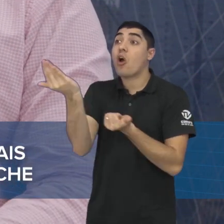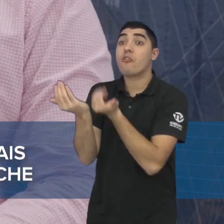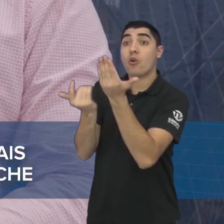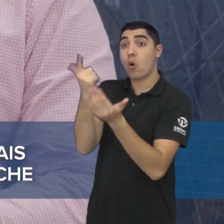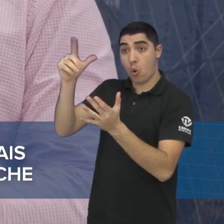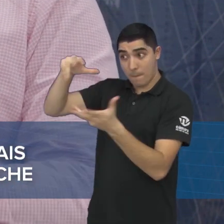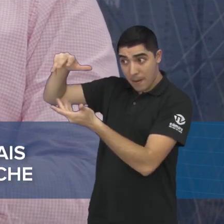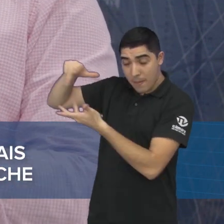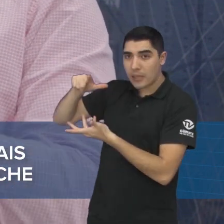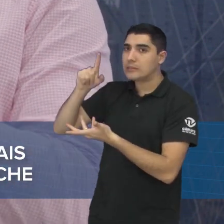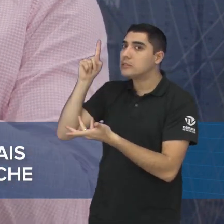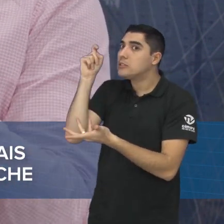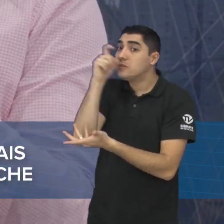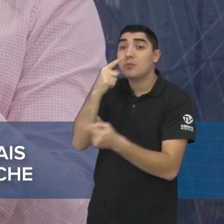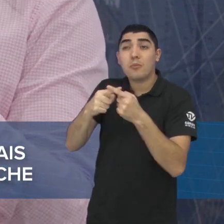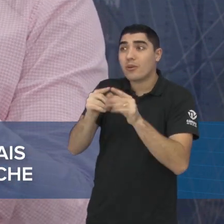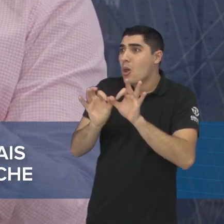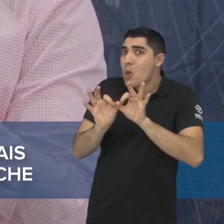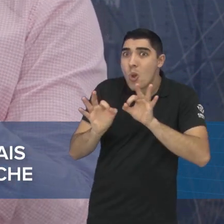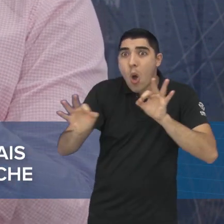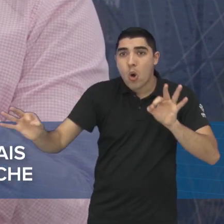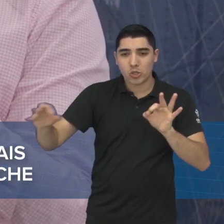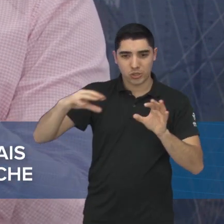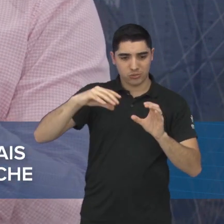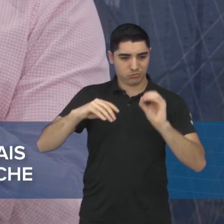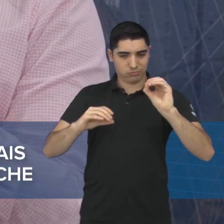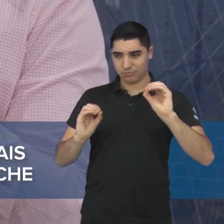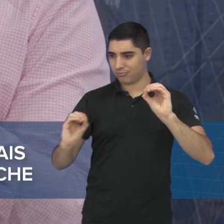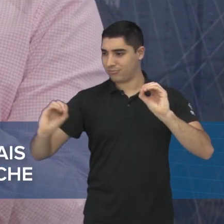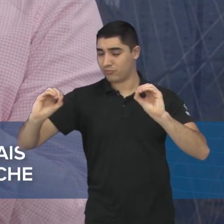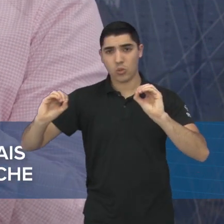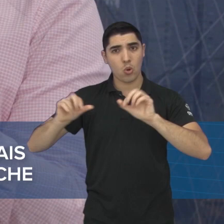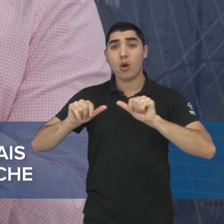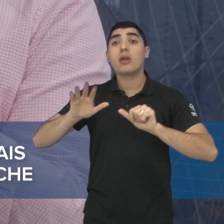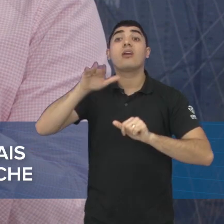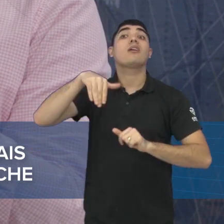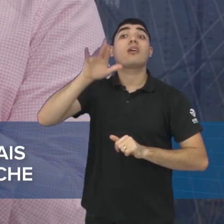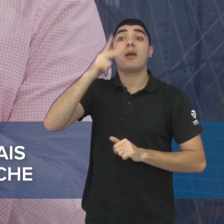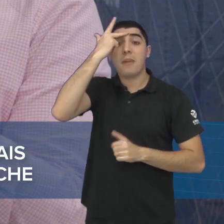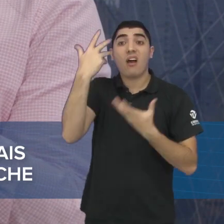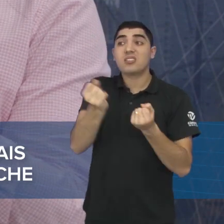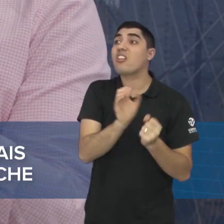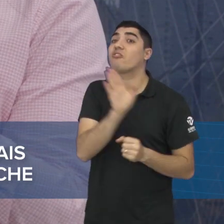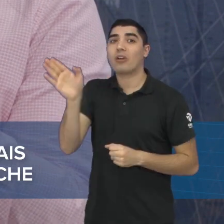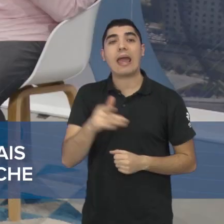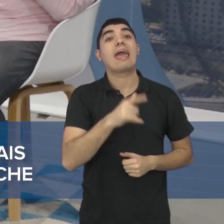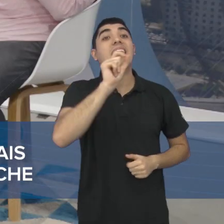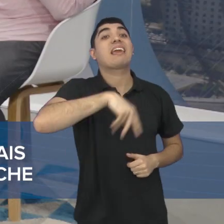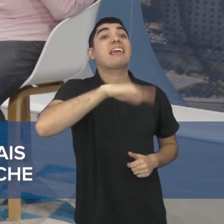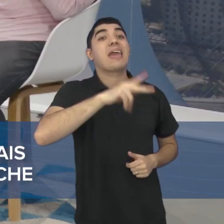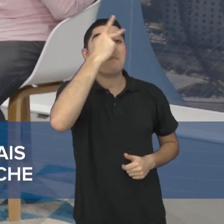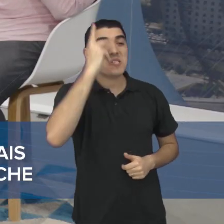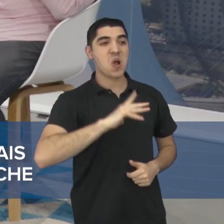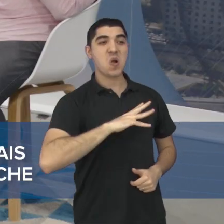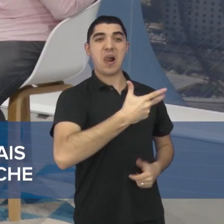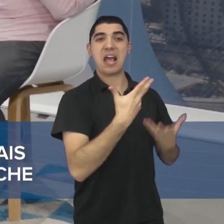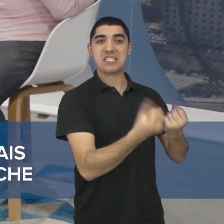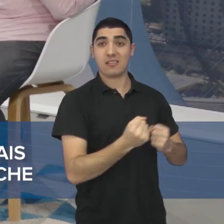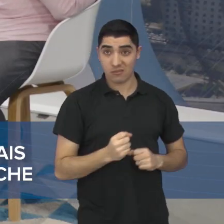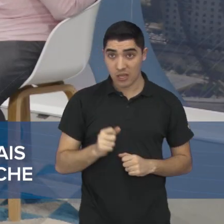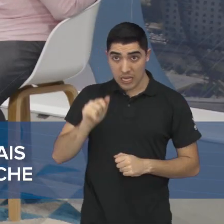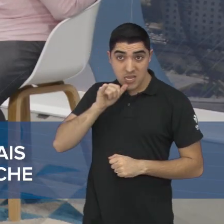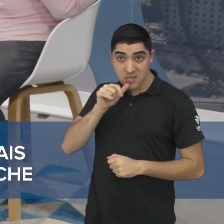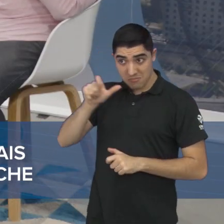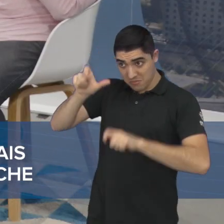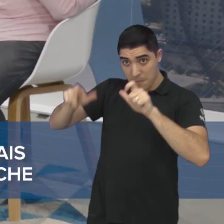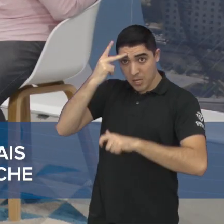muito complicada, porque as distâncias são muito grandes. E quem vai? Quem que é o corajoso, né? Corajosa da vez. Podemos ir